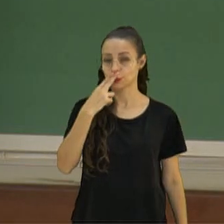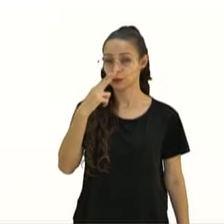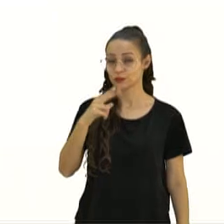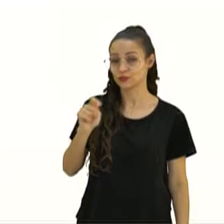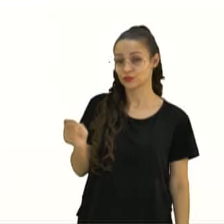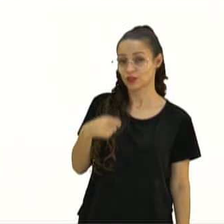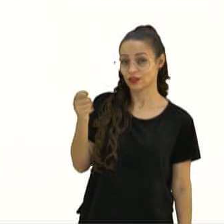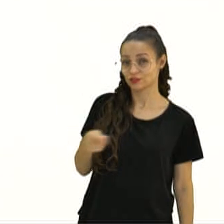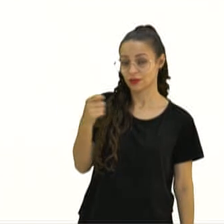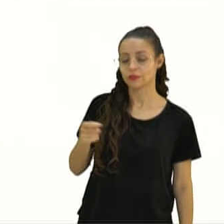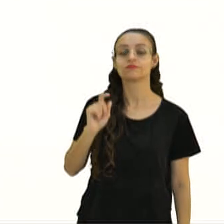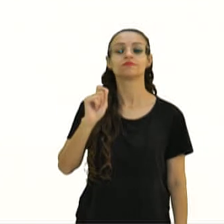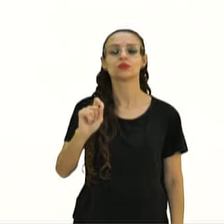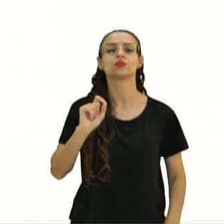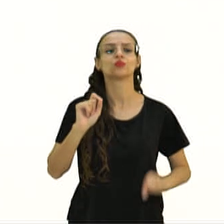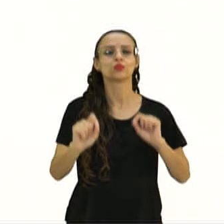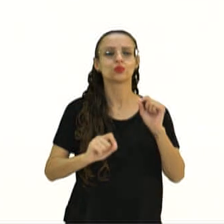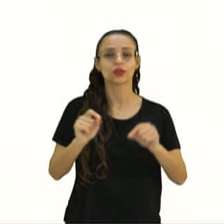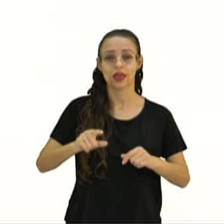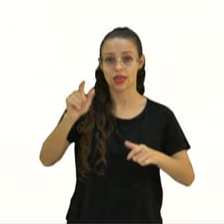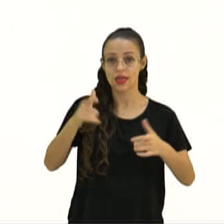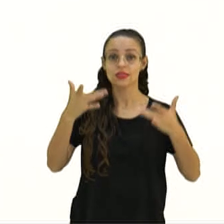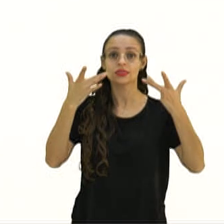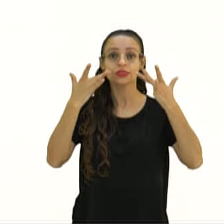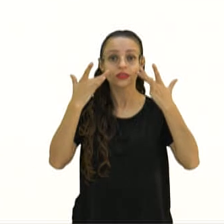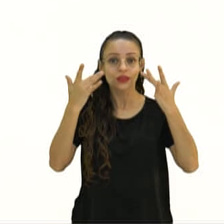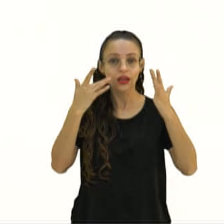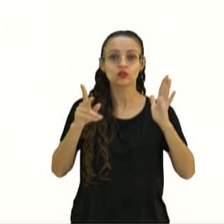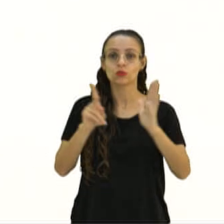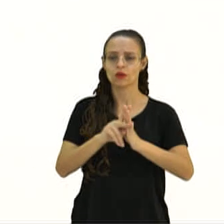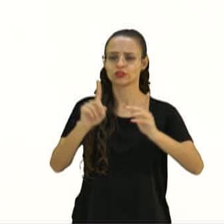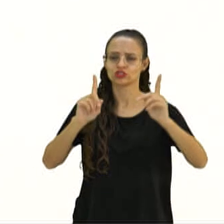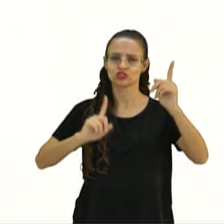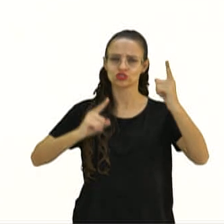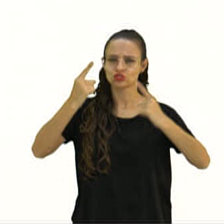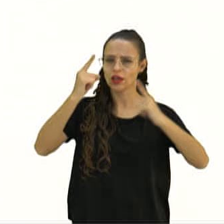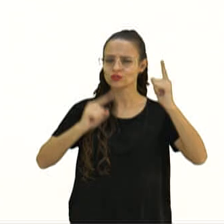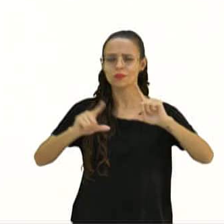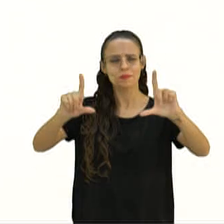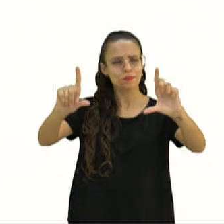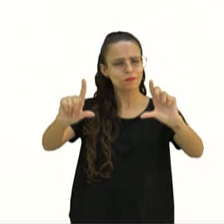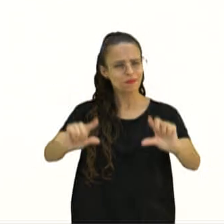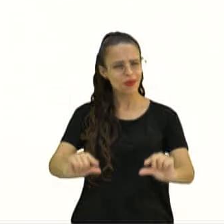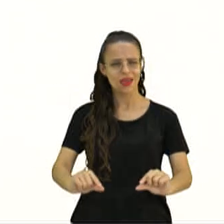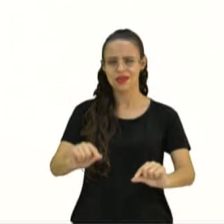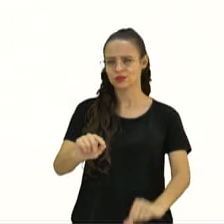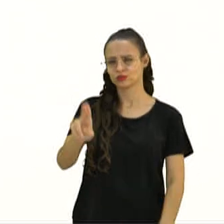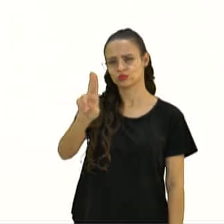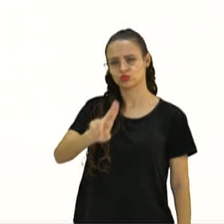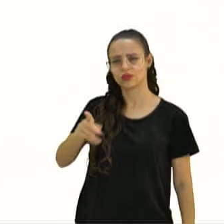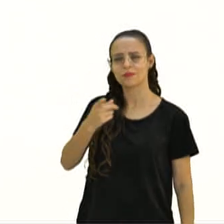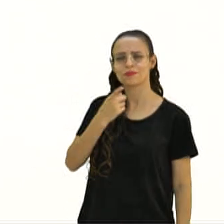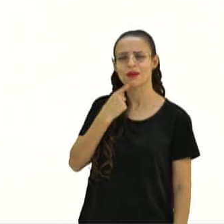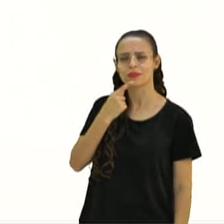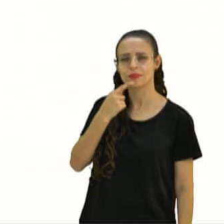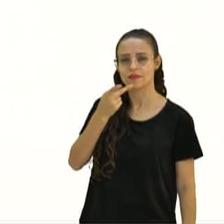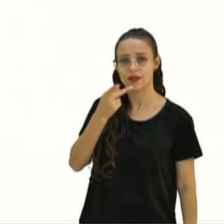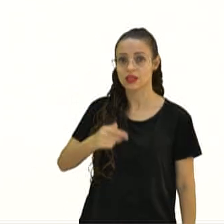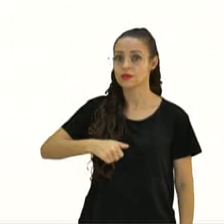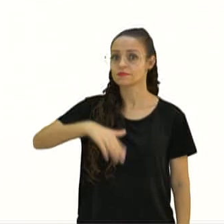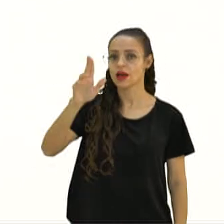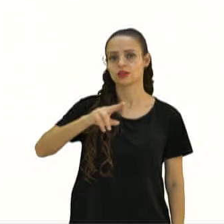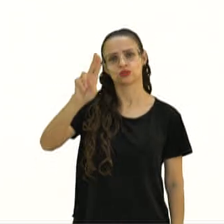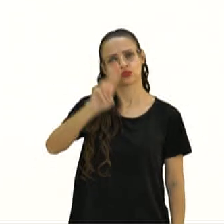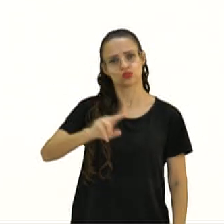definimos sendo o quê? Então, ele é um teatro gestual, né? Que faz o menor uso possível de palavras e o maior uso de gestos,